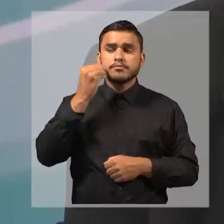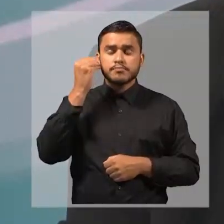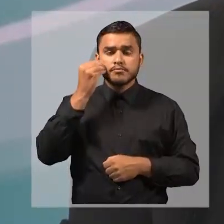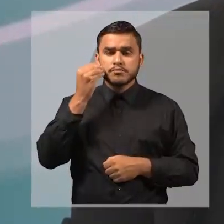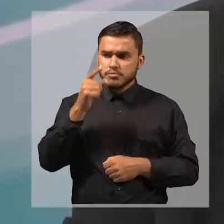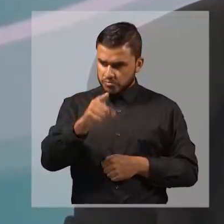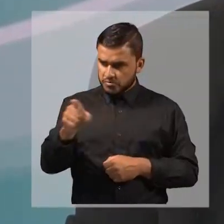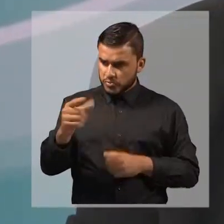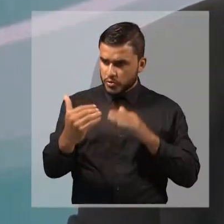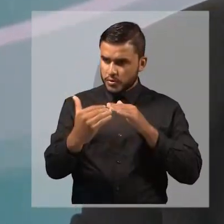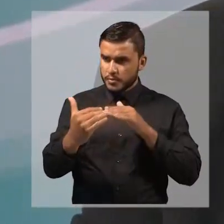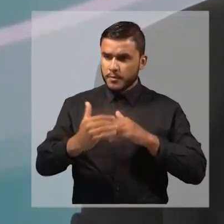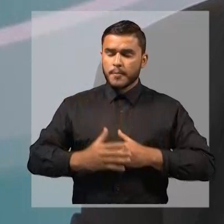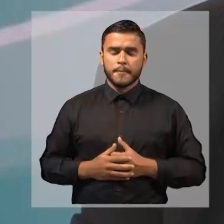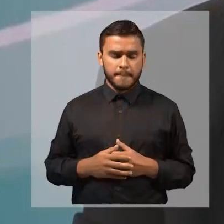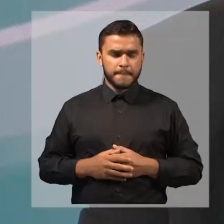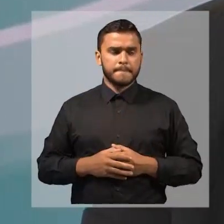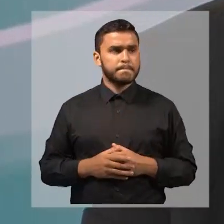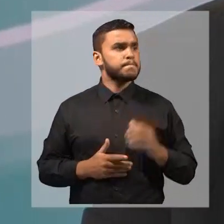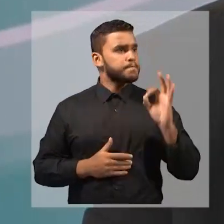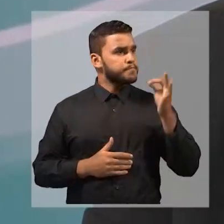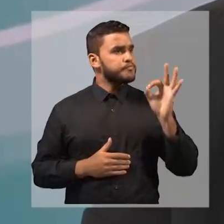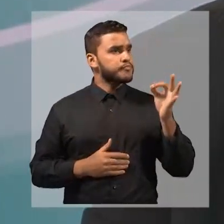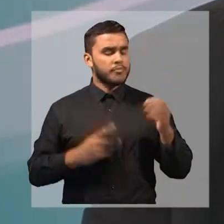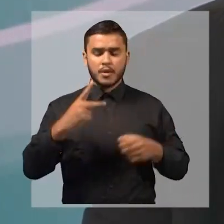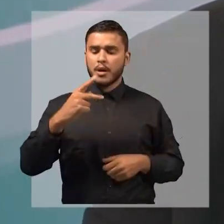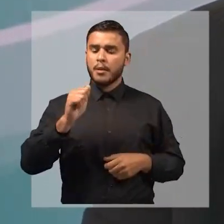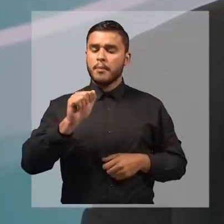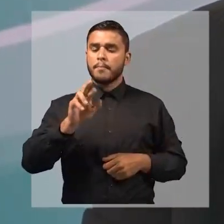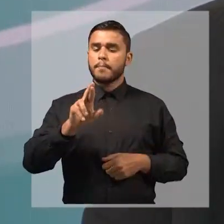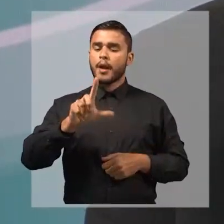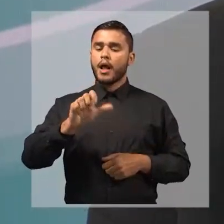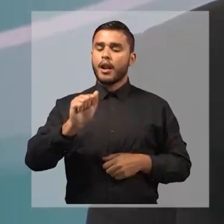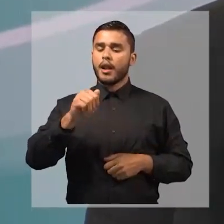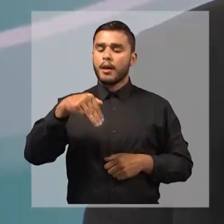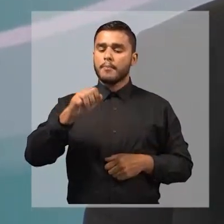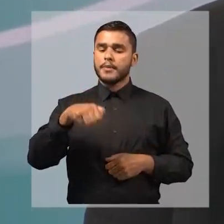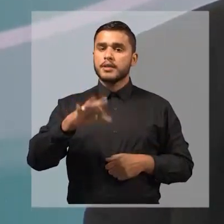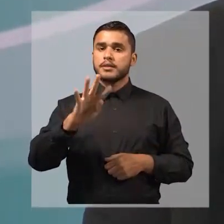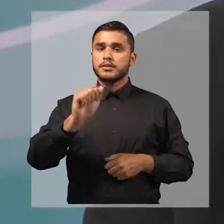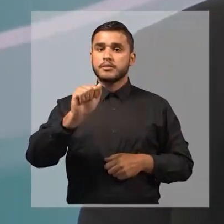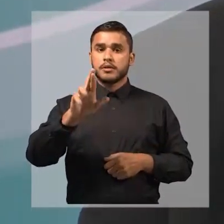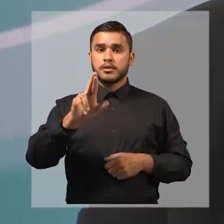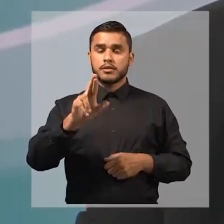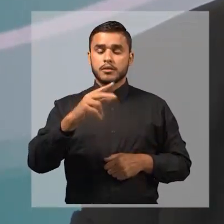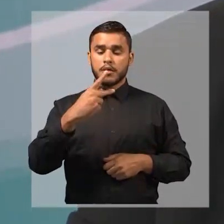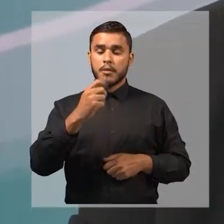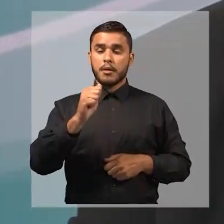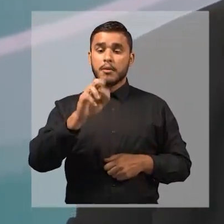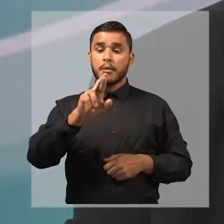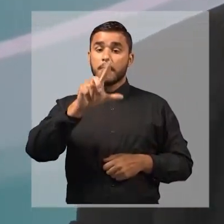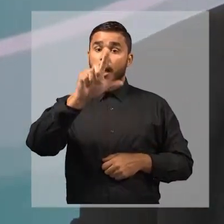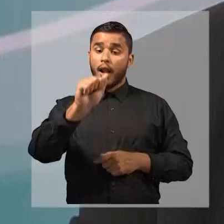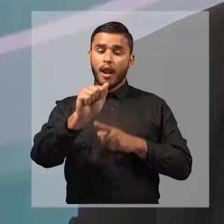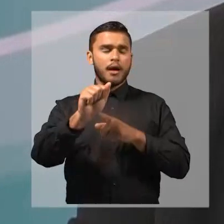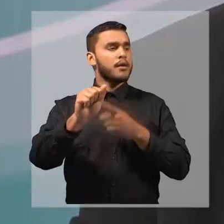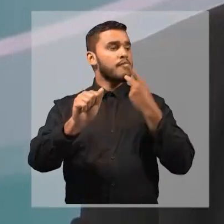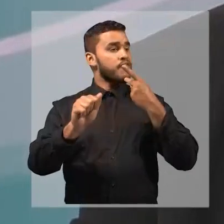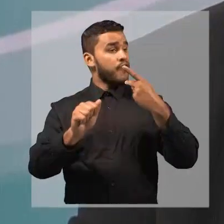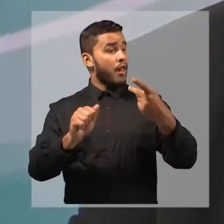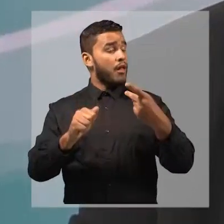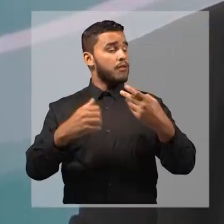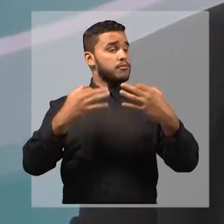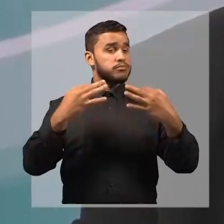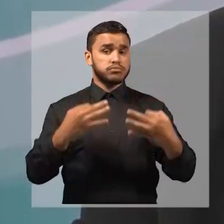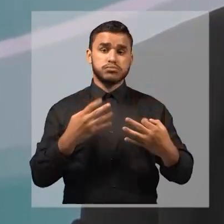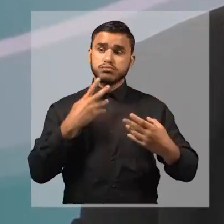mesma sensação? Arnaldo, eu acho o seguinte, o que é a palavra parlamentar, né? É conversar, é falar. Falar. Né? E isso não existe no meio